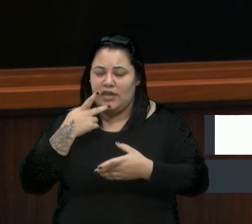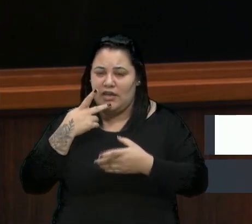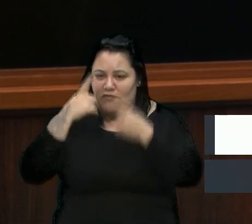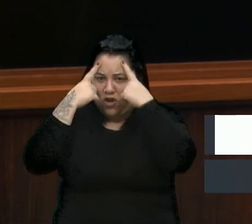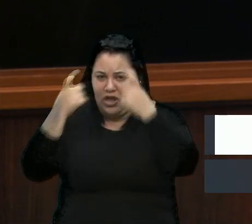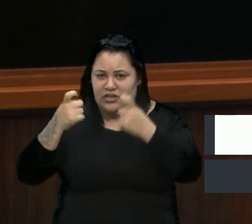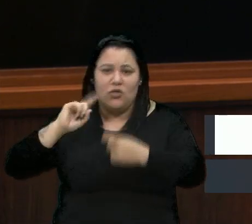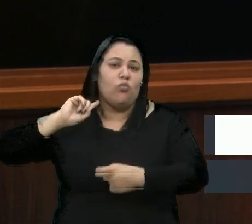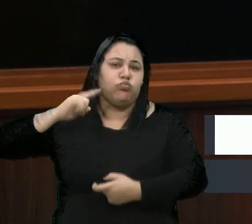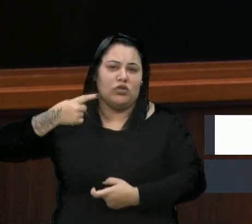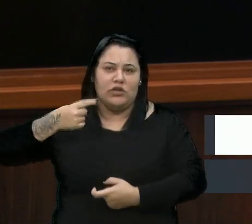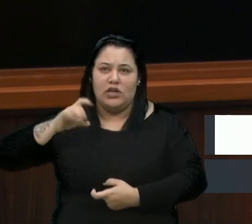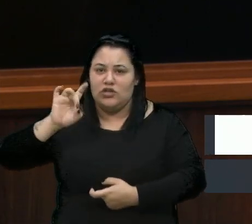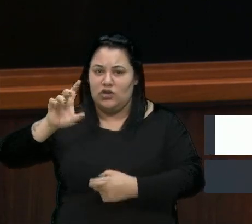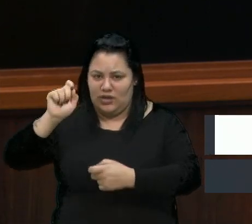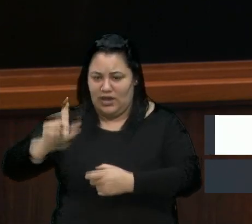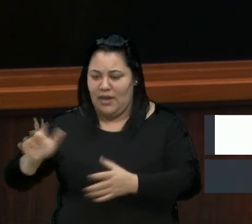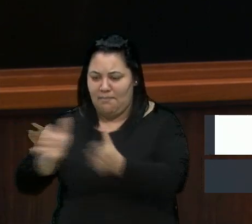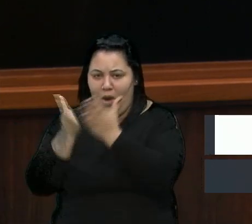só de quem é pobre.